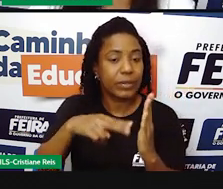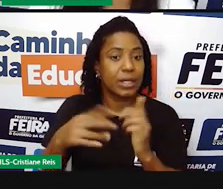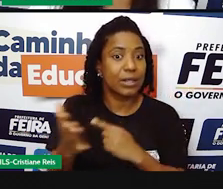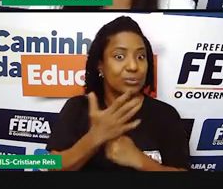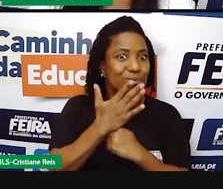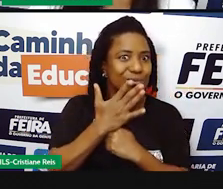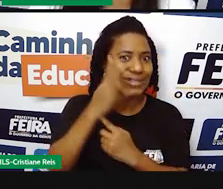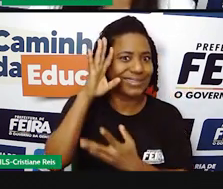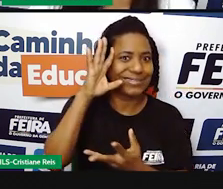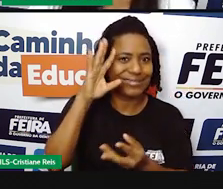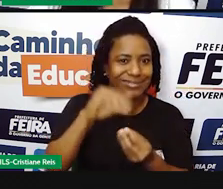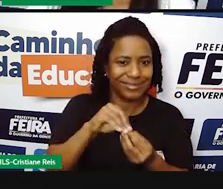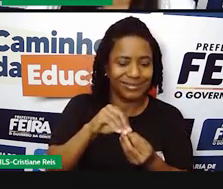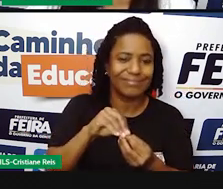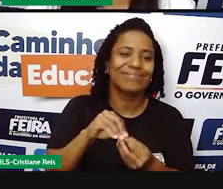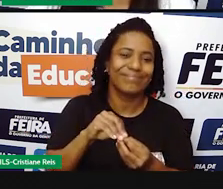texto.